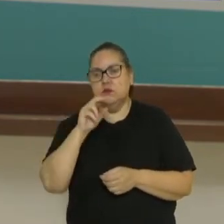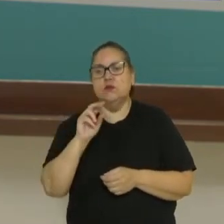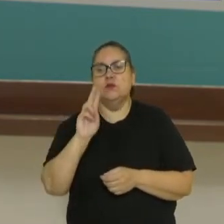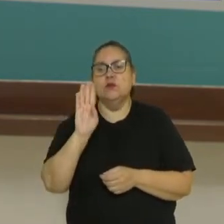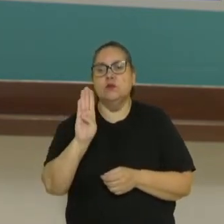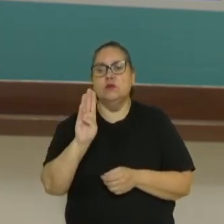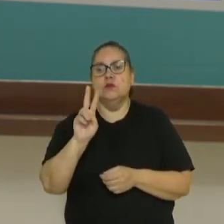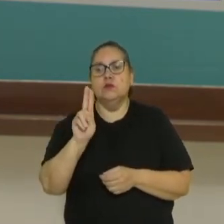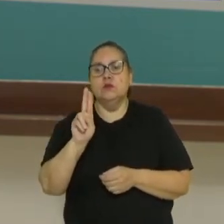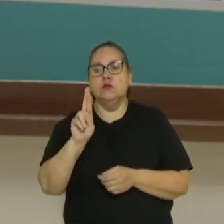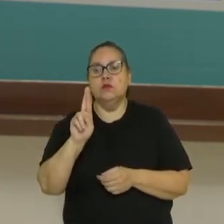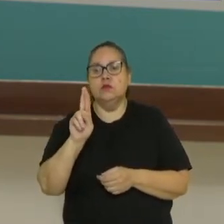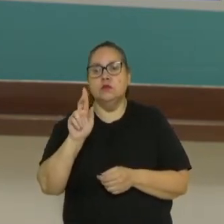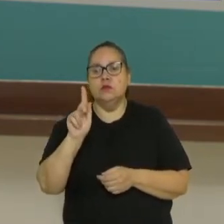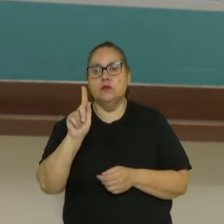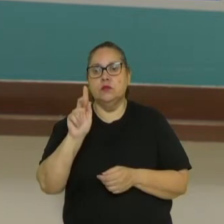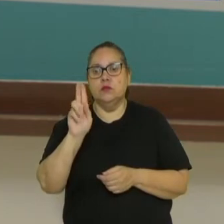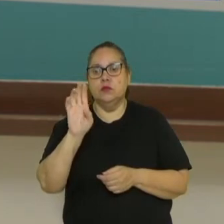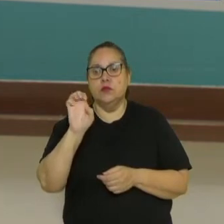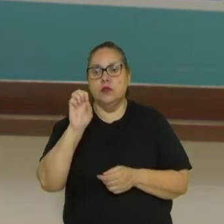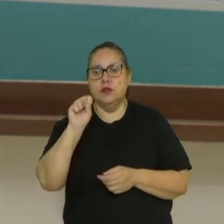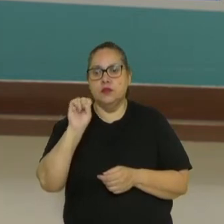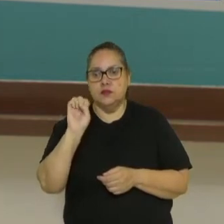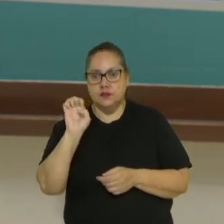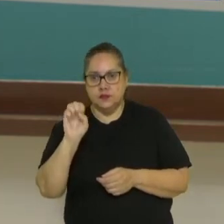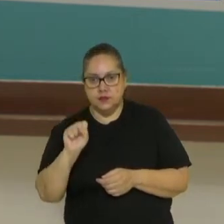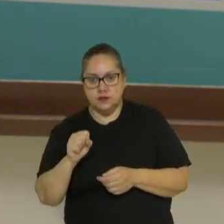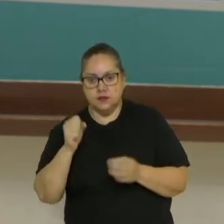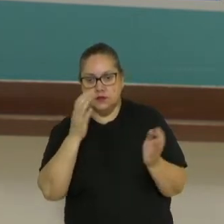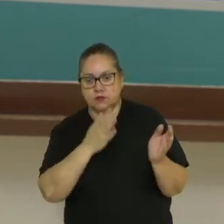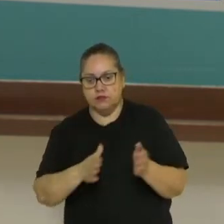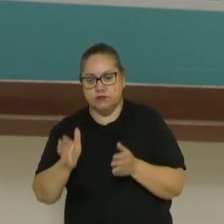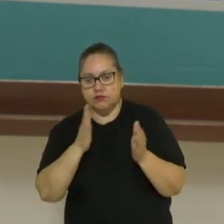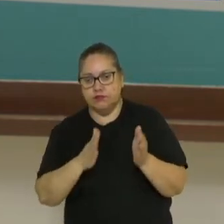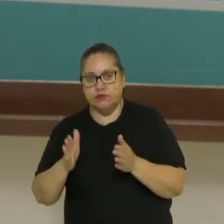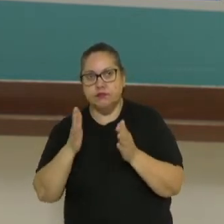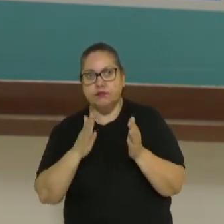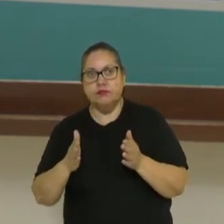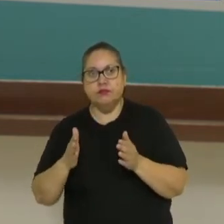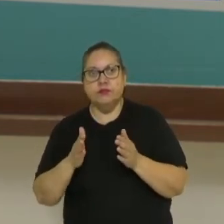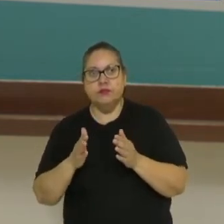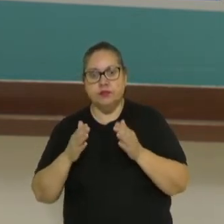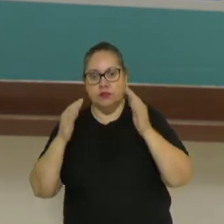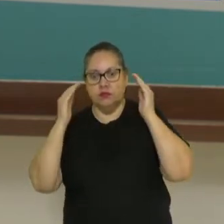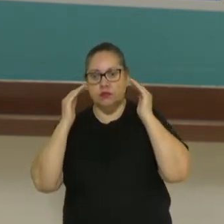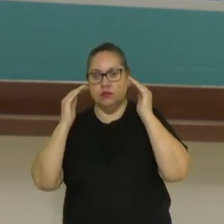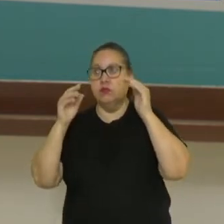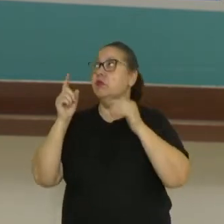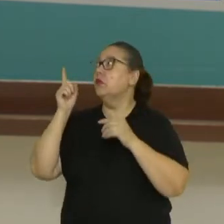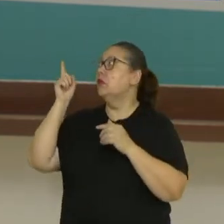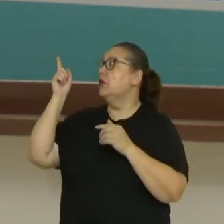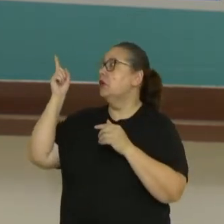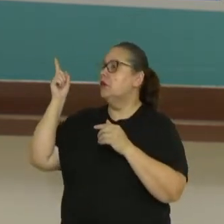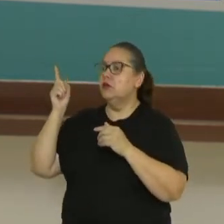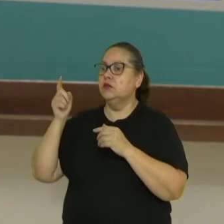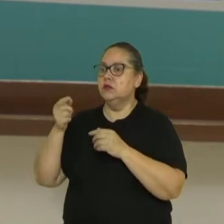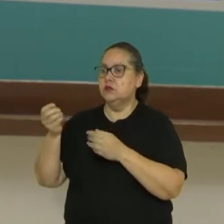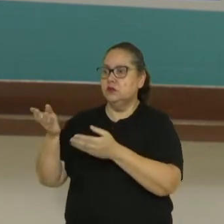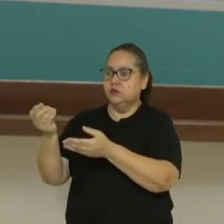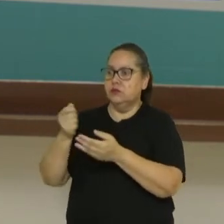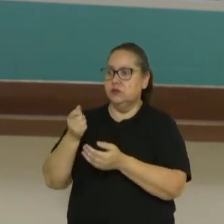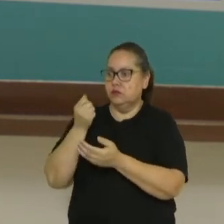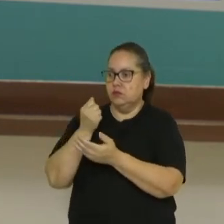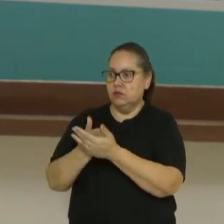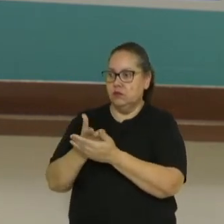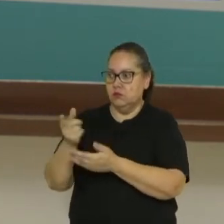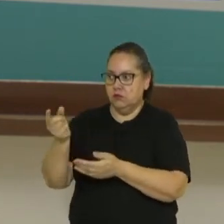os meios de produção, dentre eles barracões, onde eles contratavam pessoas